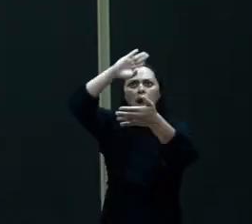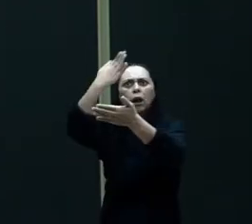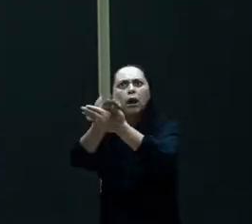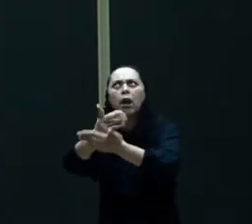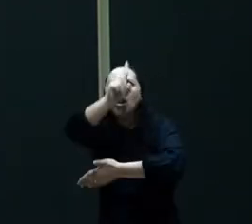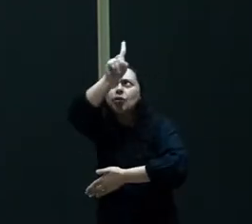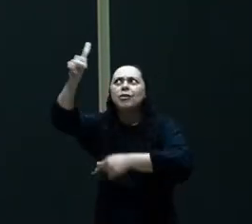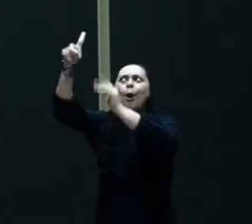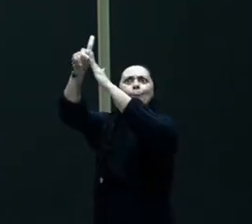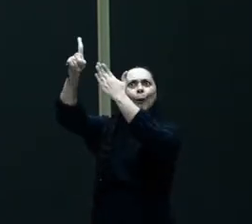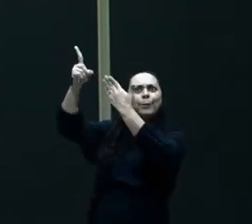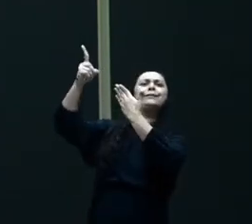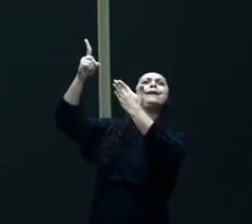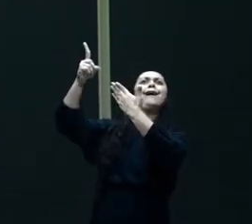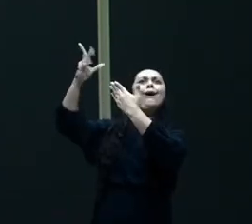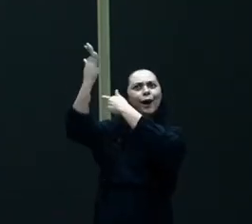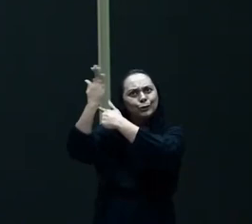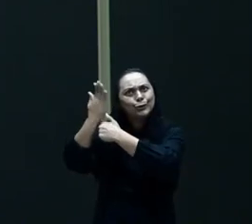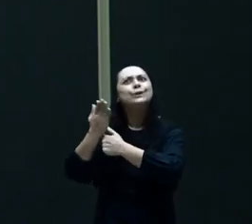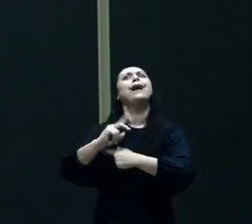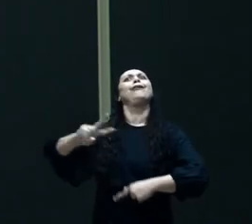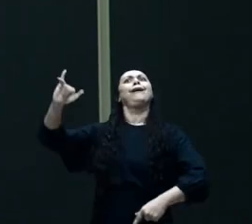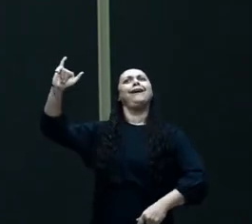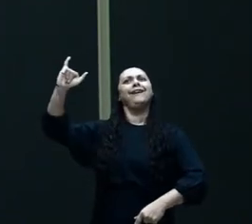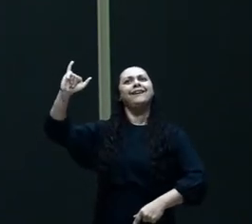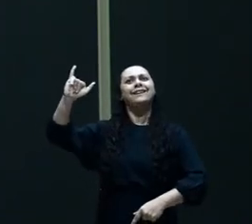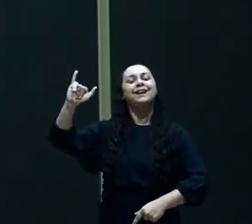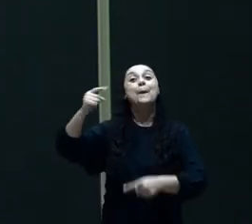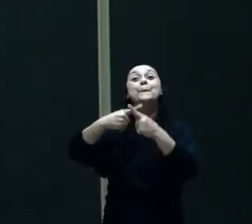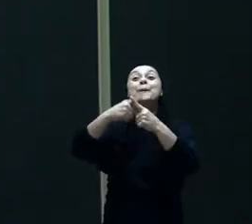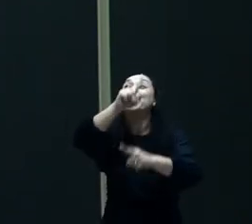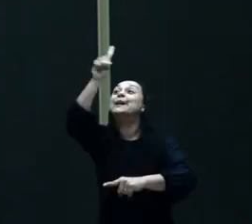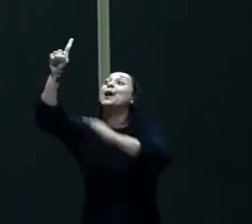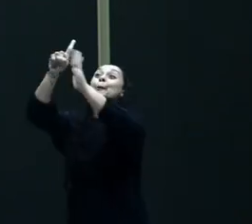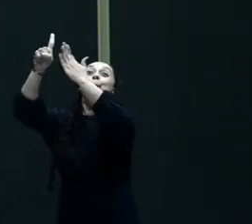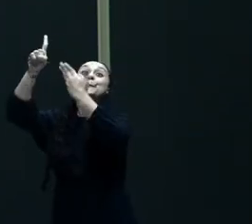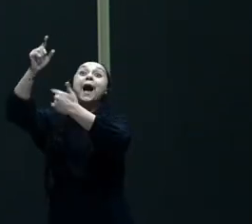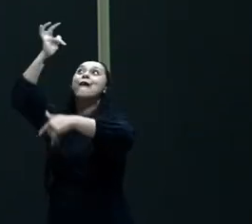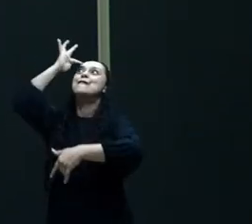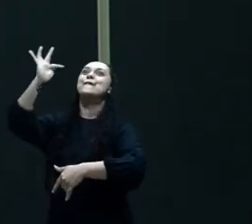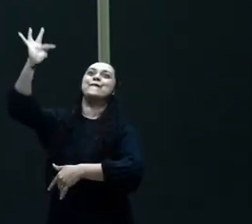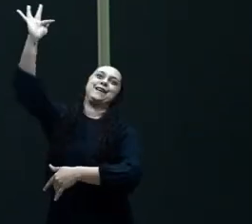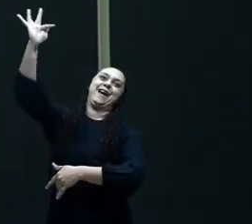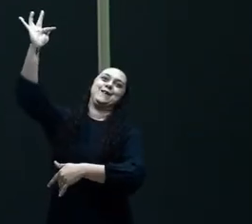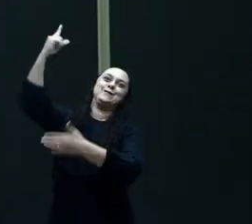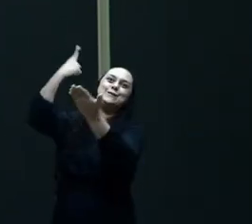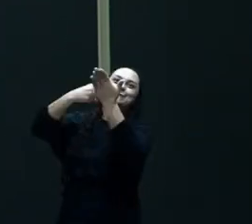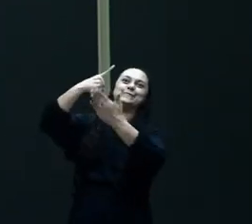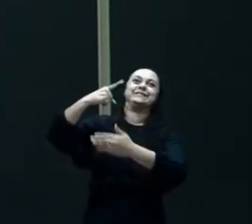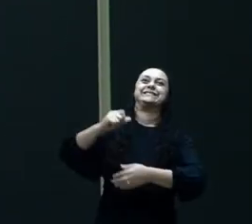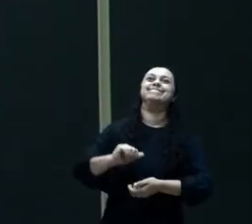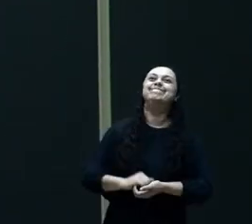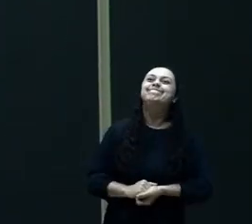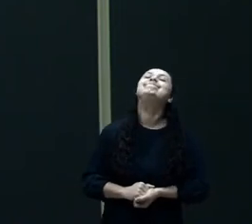fez a promessa Alelu porque quem prometeu é fiel para cumprir é fiel